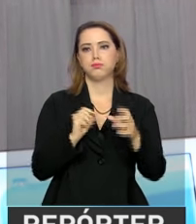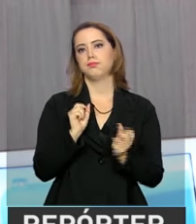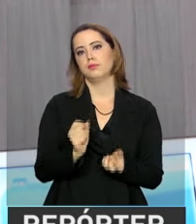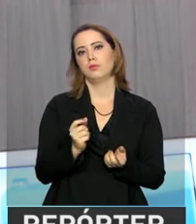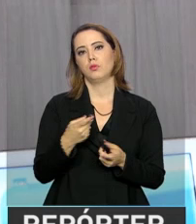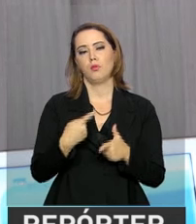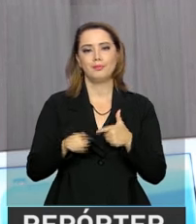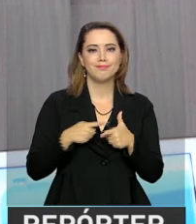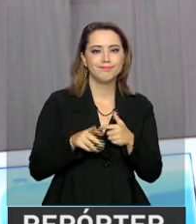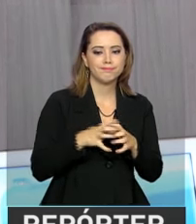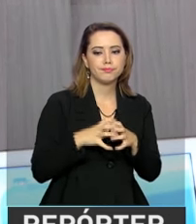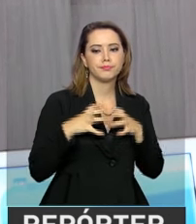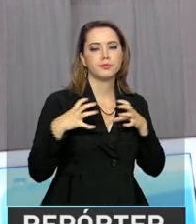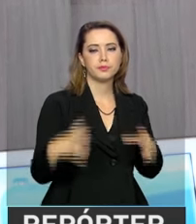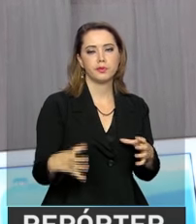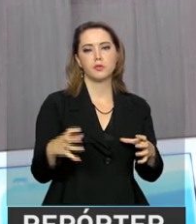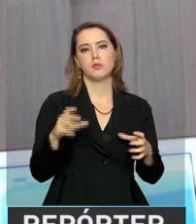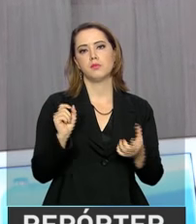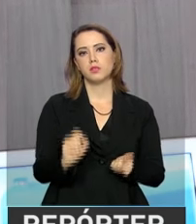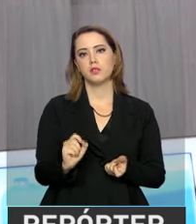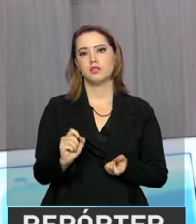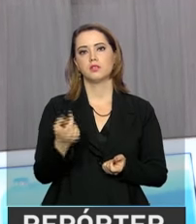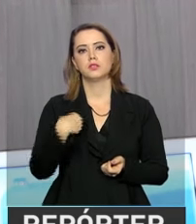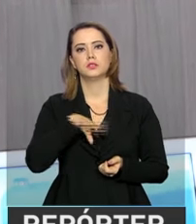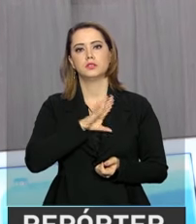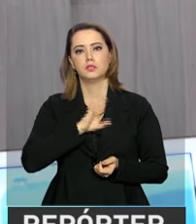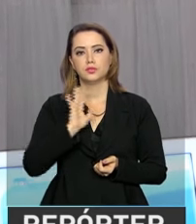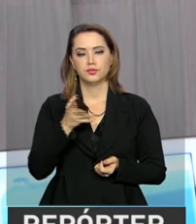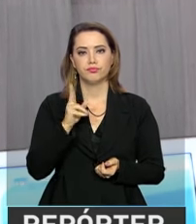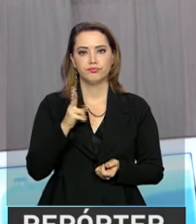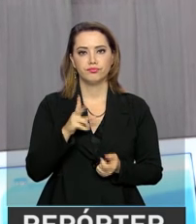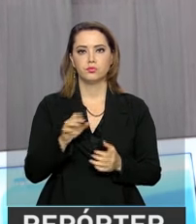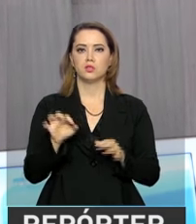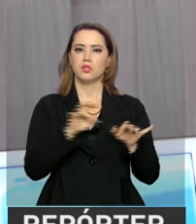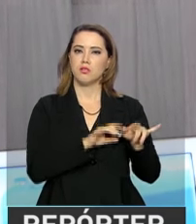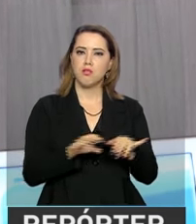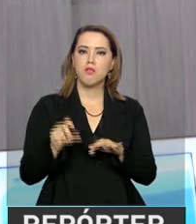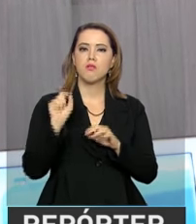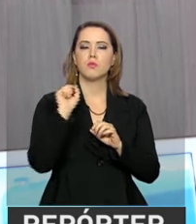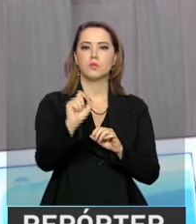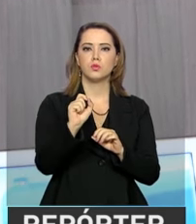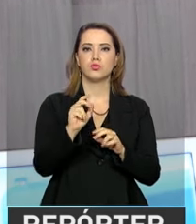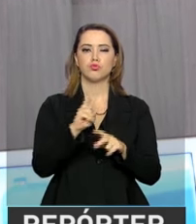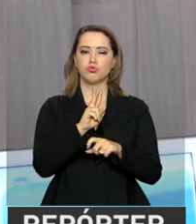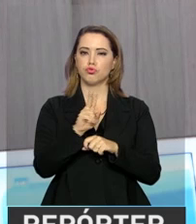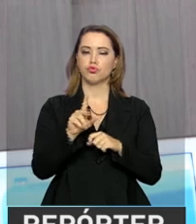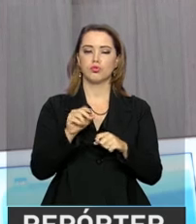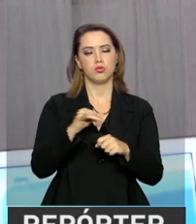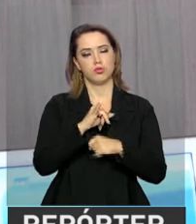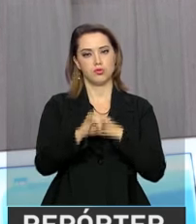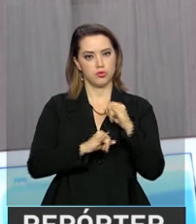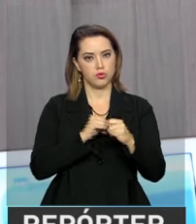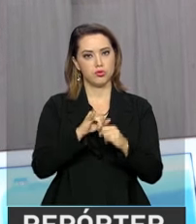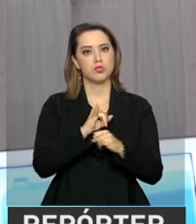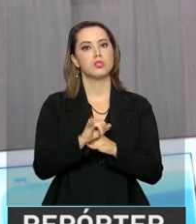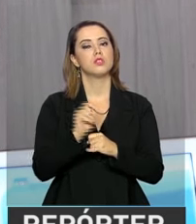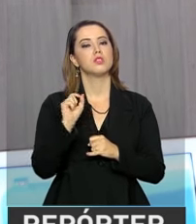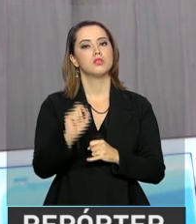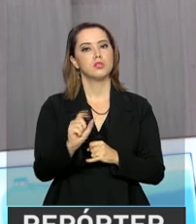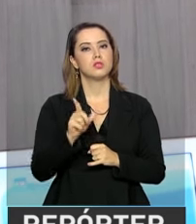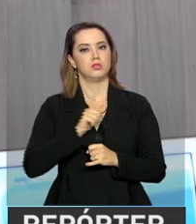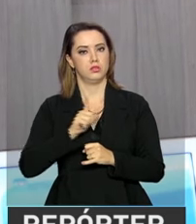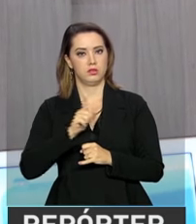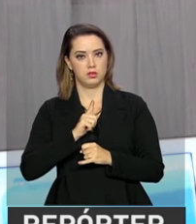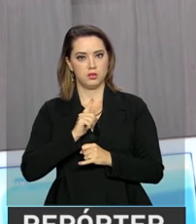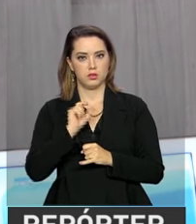gente a gente tá até agora no no escritório virtual esse escritório virtual ele Repassa a gente paga um valor mese para ele com o valor